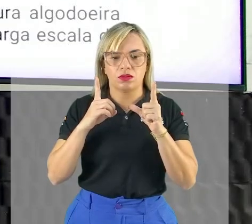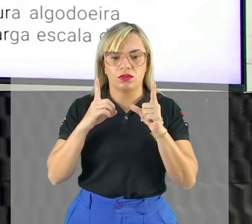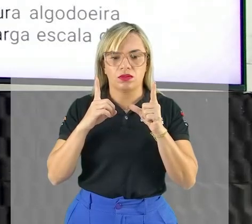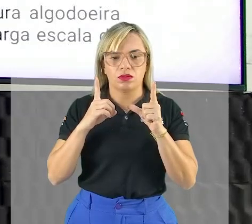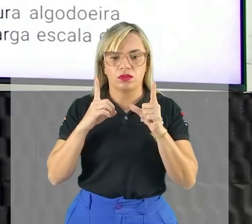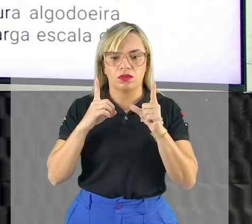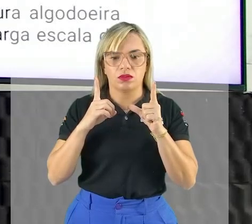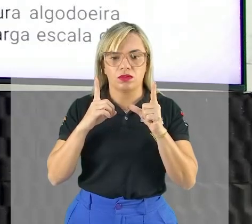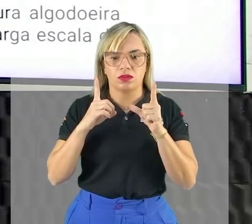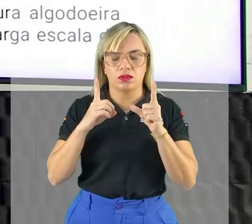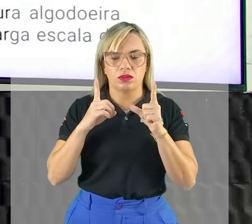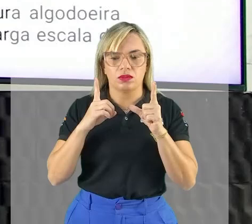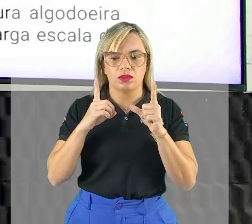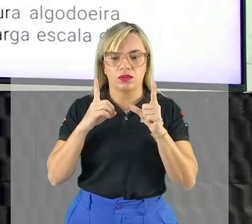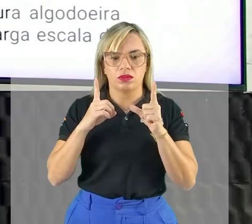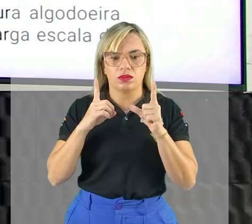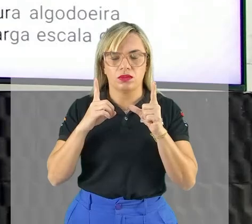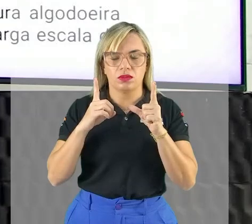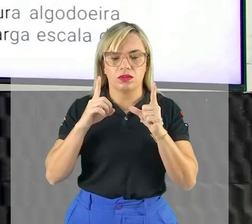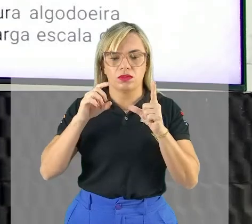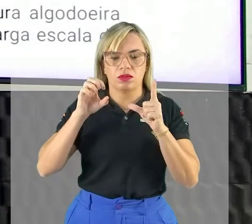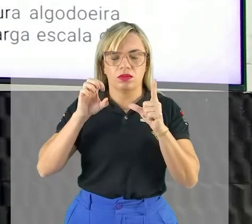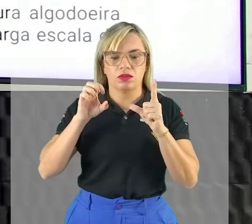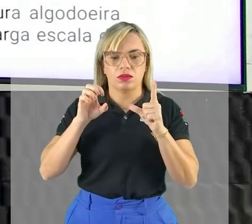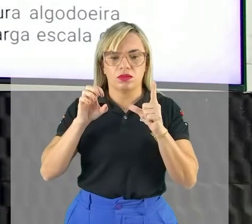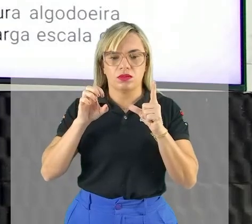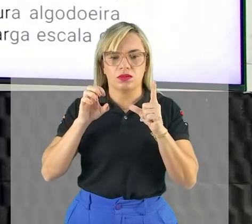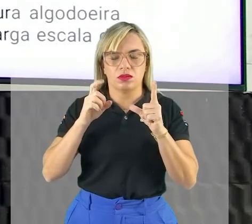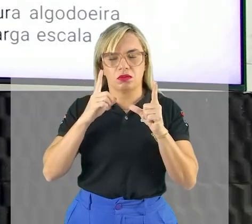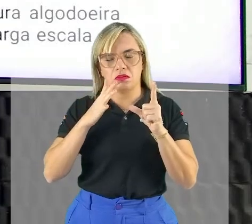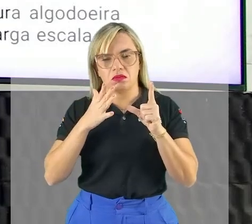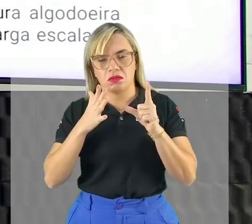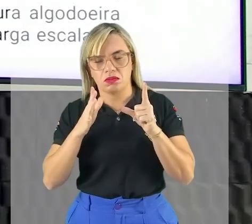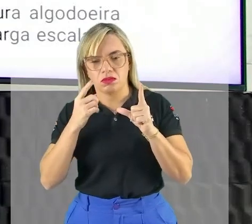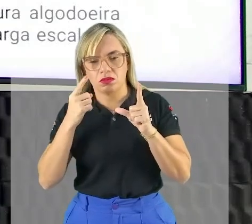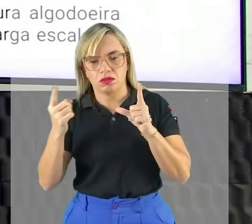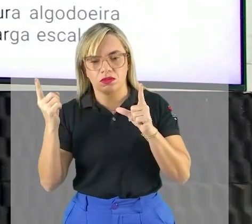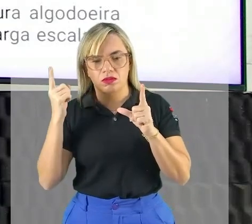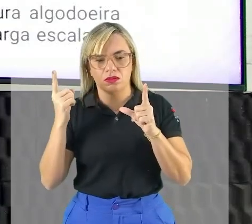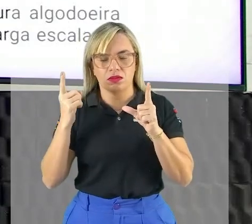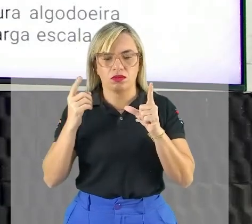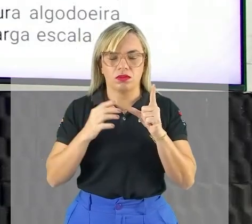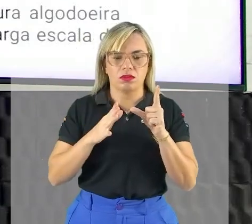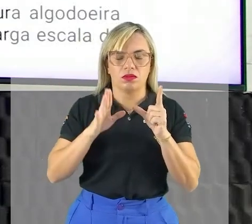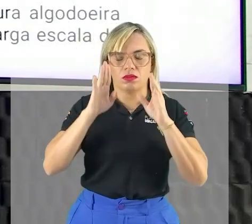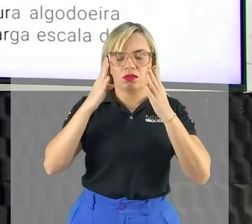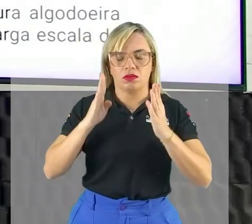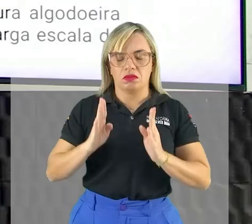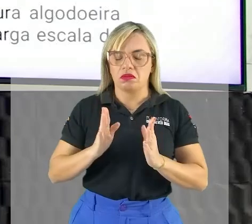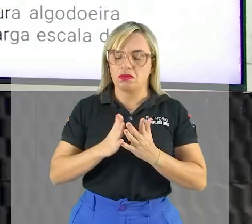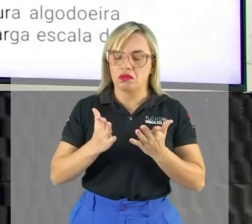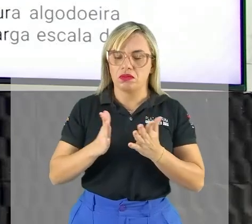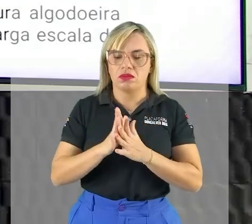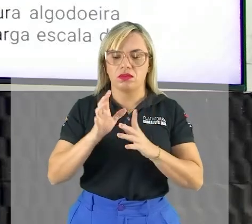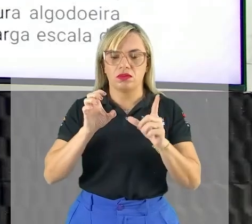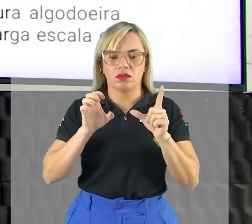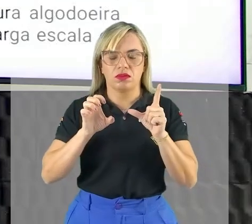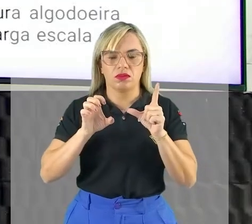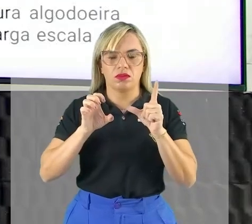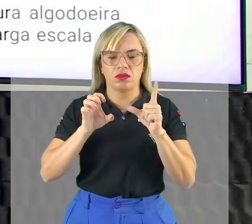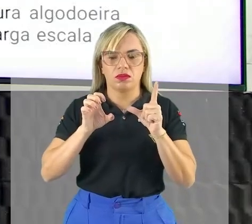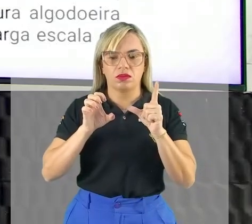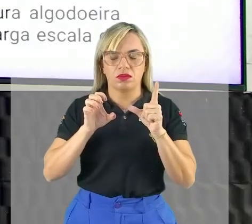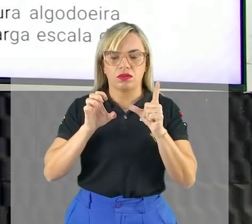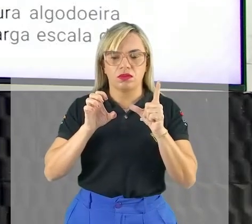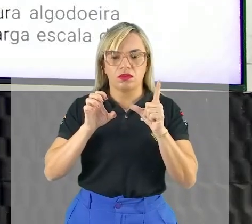predominantemente nas mais diversas regiões uma questão a uma alternativa a ser analisada a letra e no Brasil o